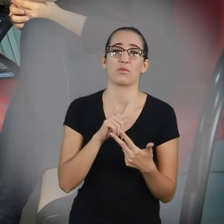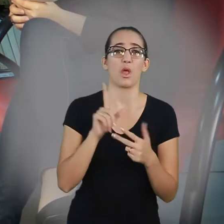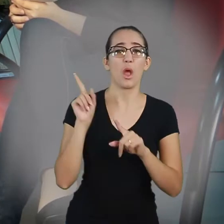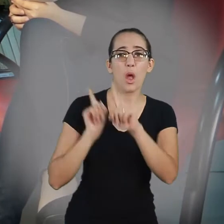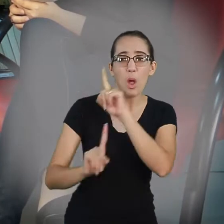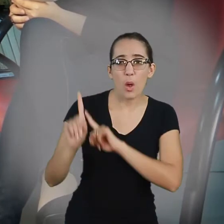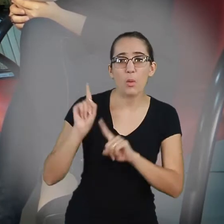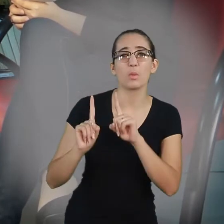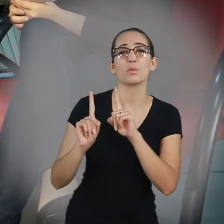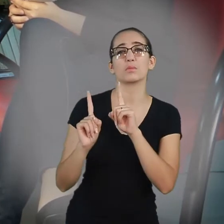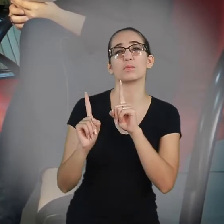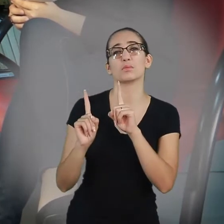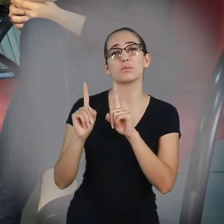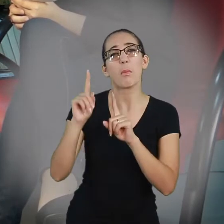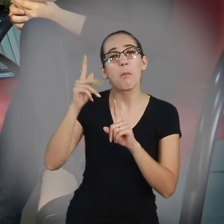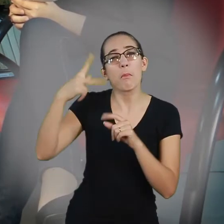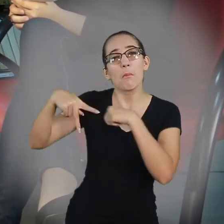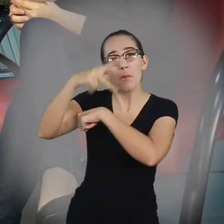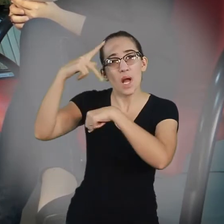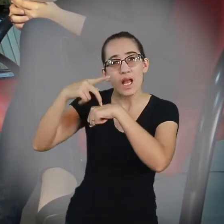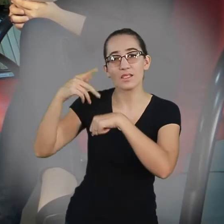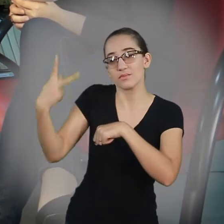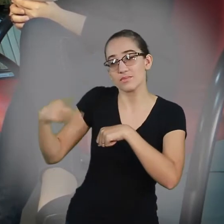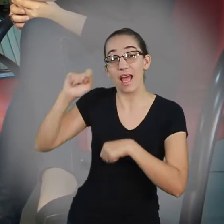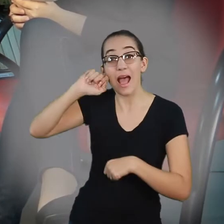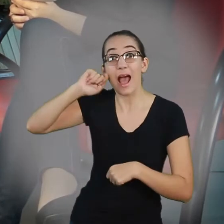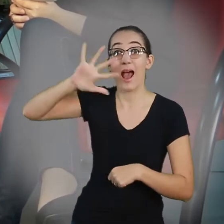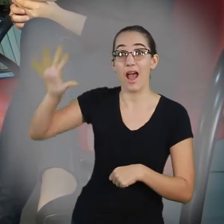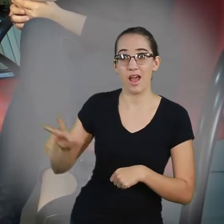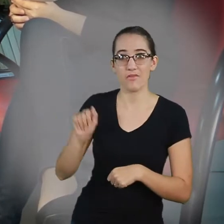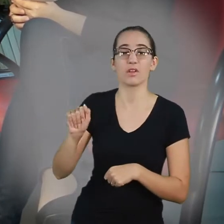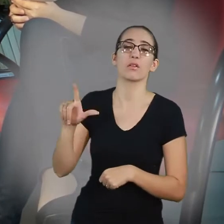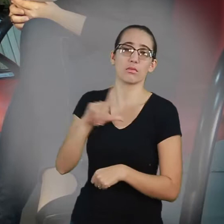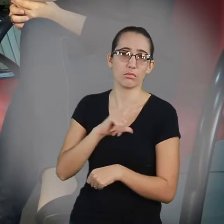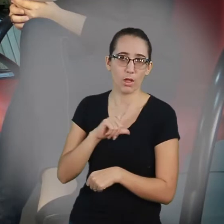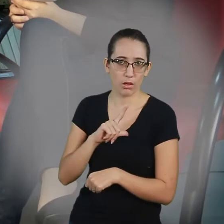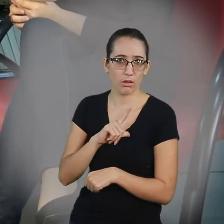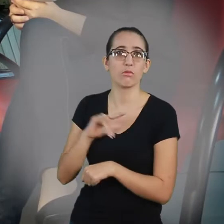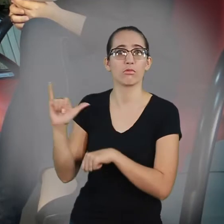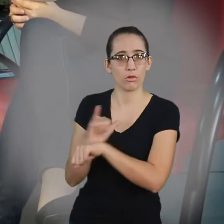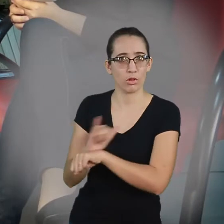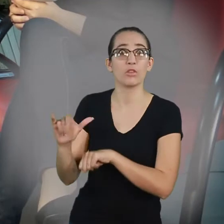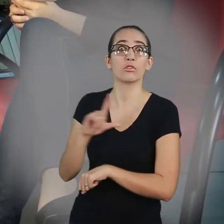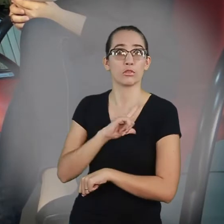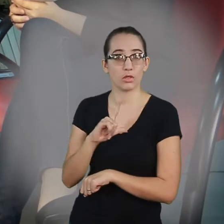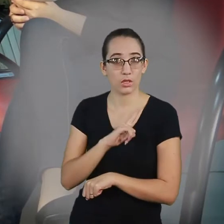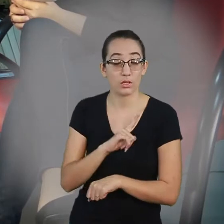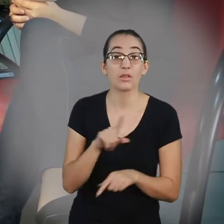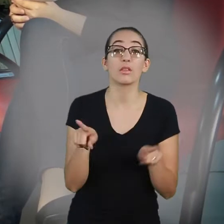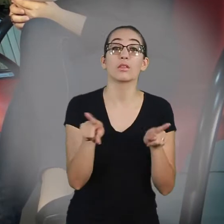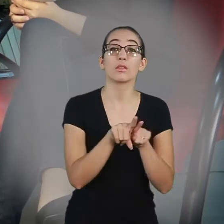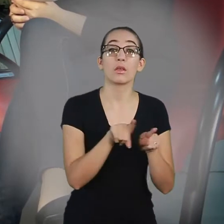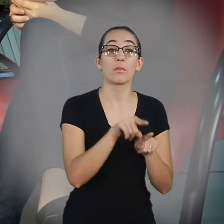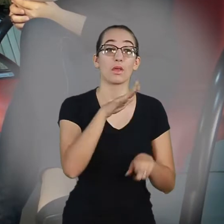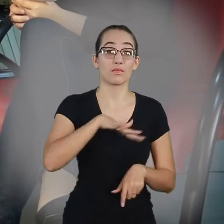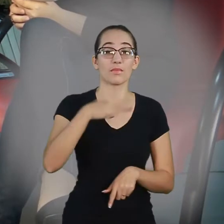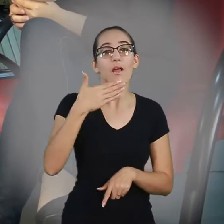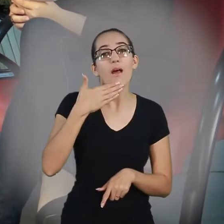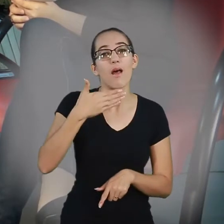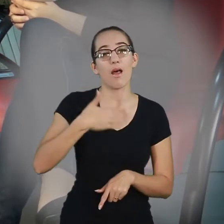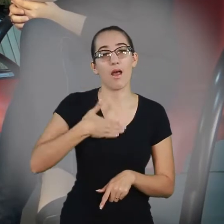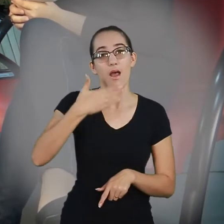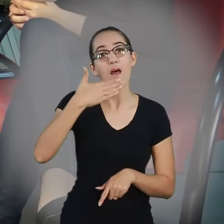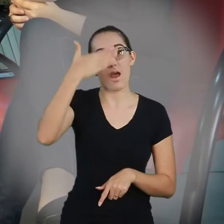Tunísia tem. E Emirados Árabes foi a um ponto de nomear um ministro da inteligência